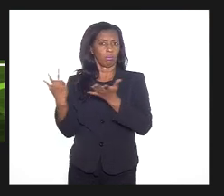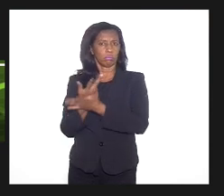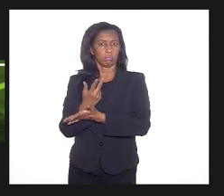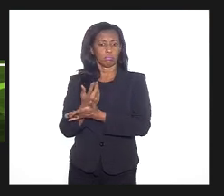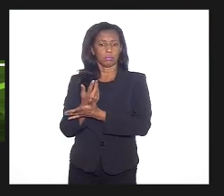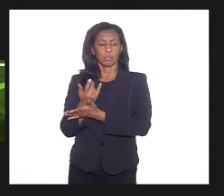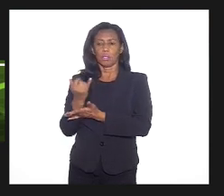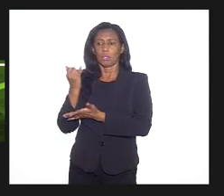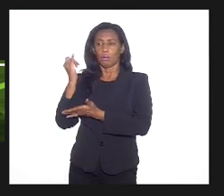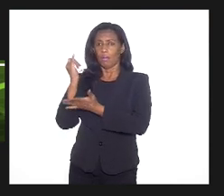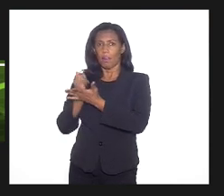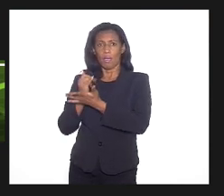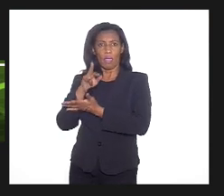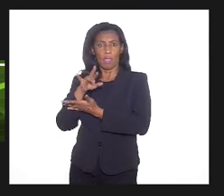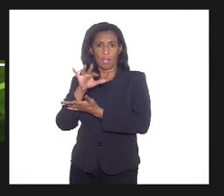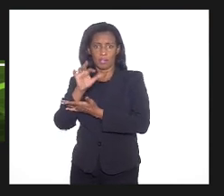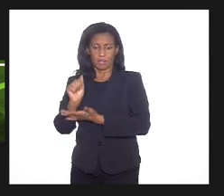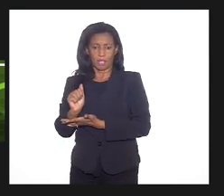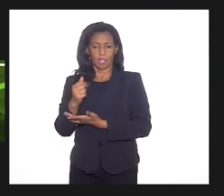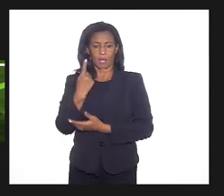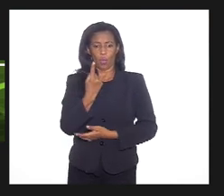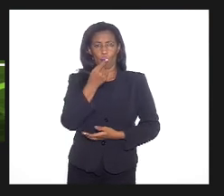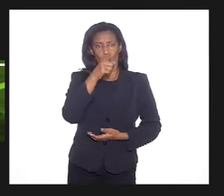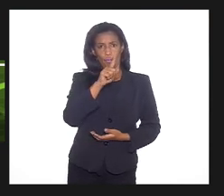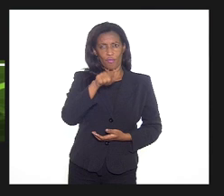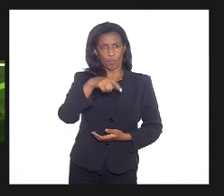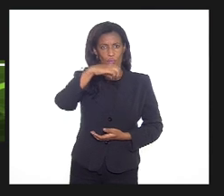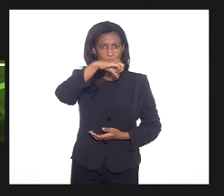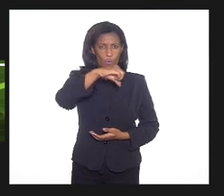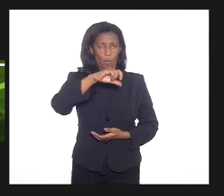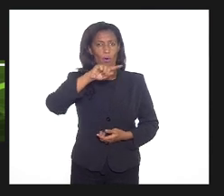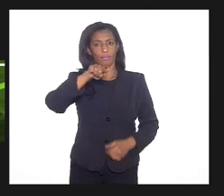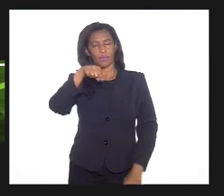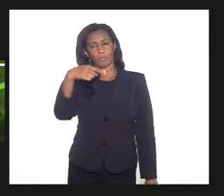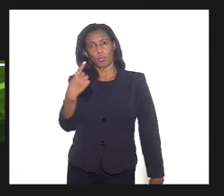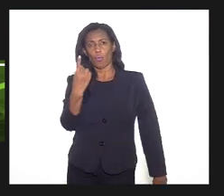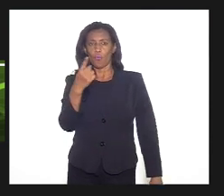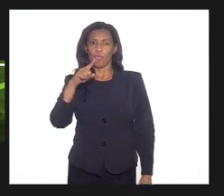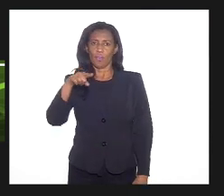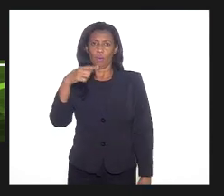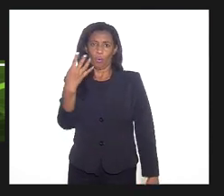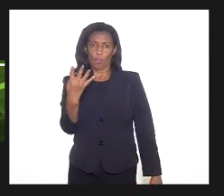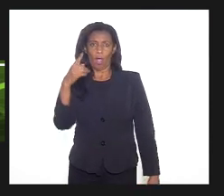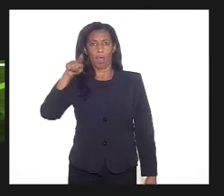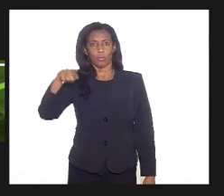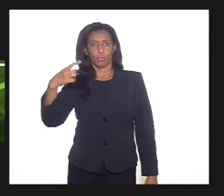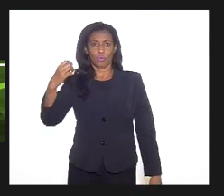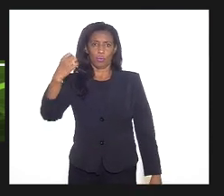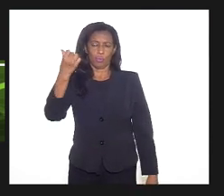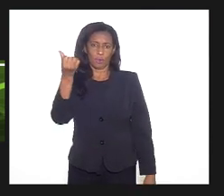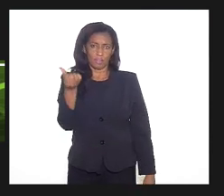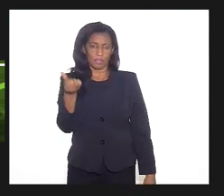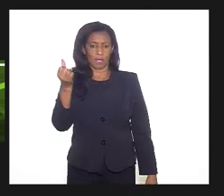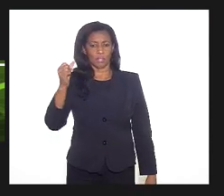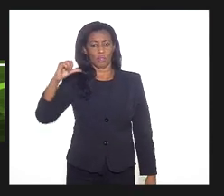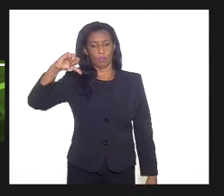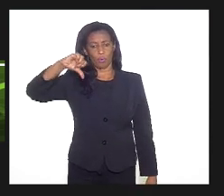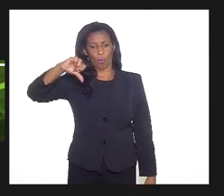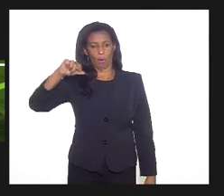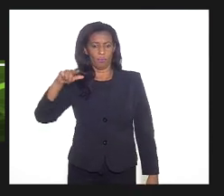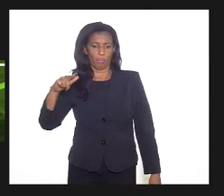né? 1,9, depois 2,4, 1,6, 9,9